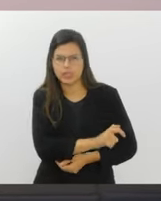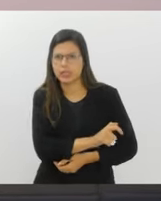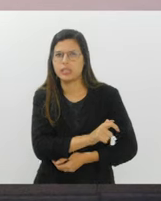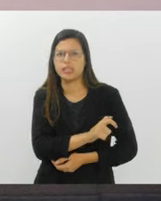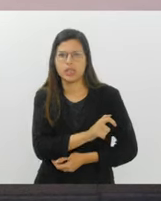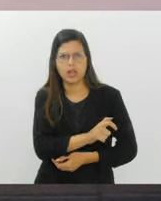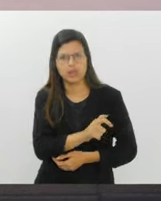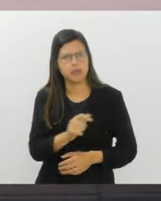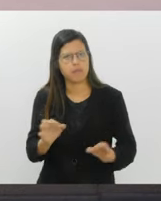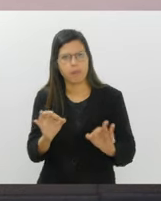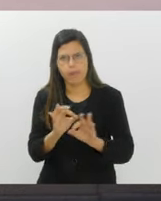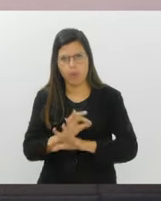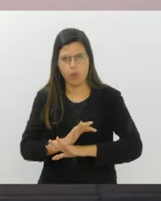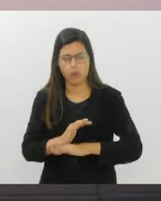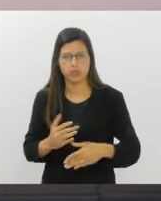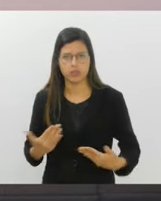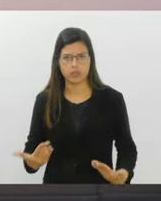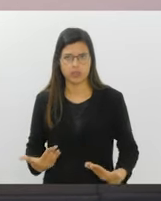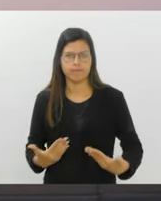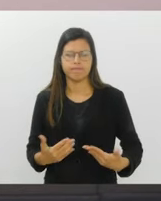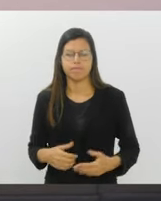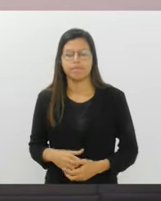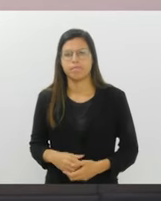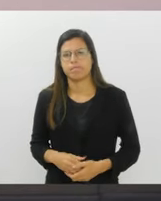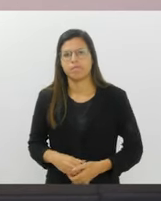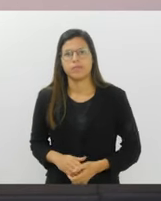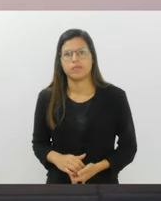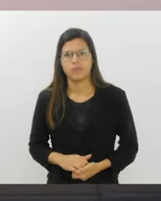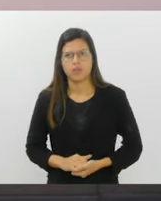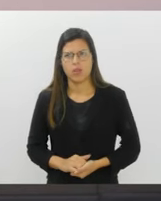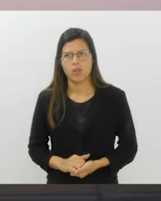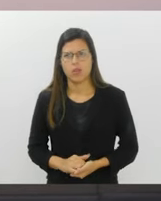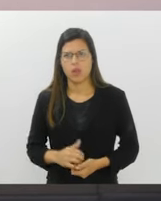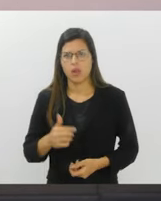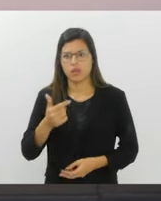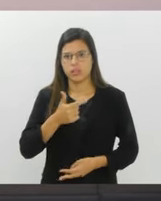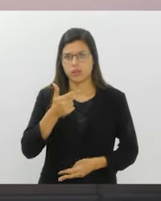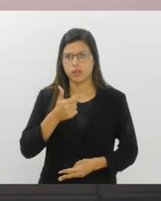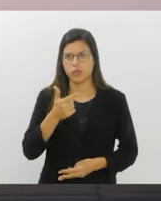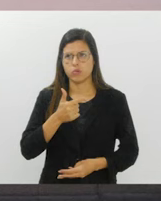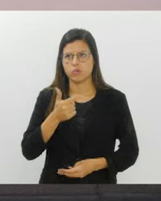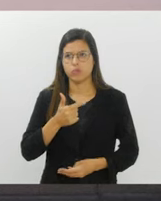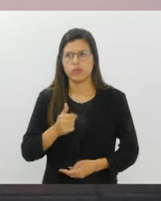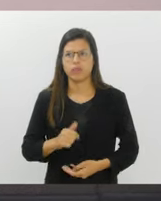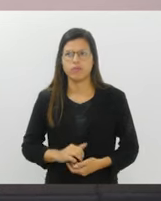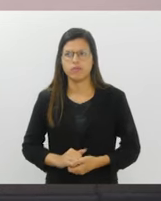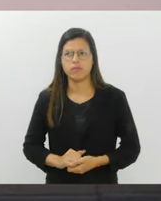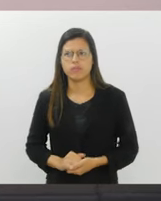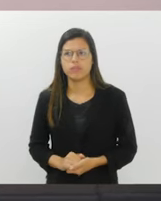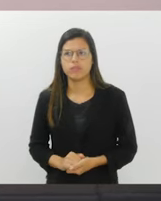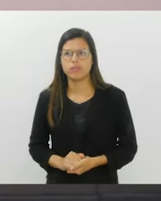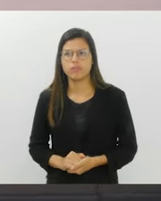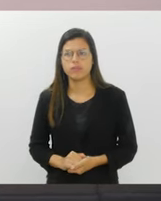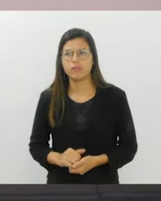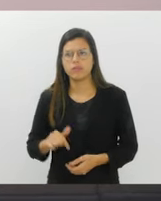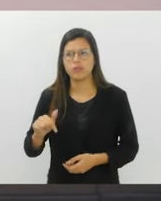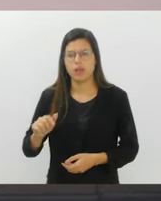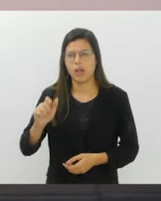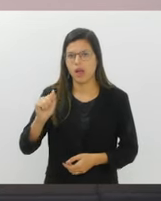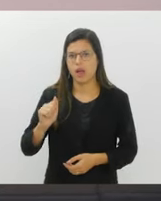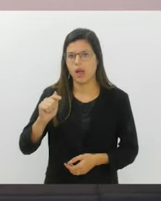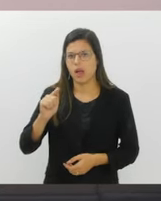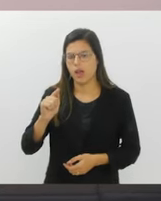bem preparada. Então, essa é a primeira questão. A segunda é que a Agentransp conhece